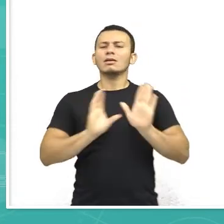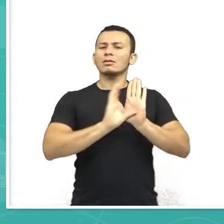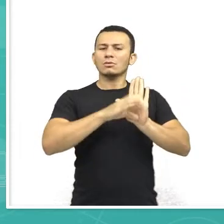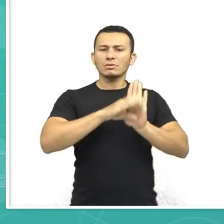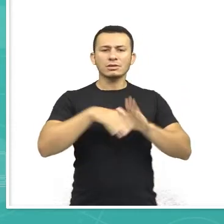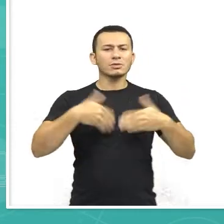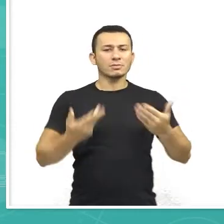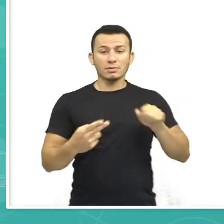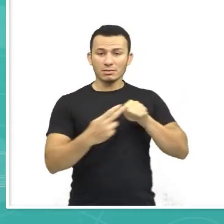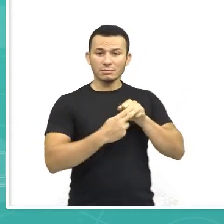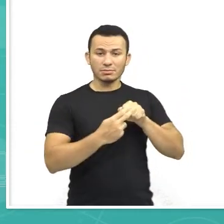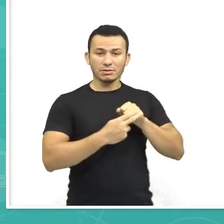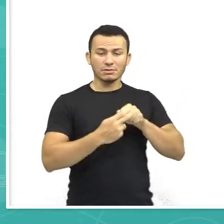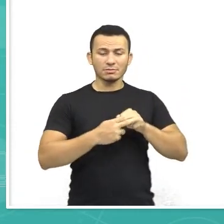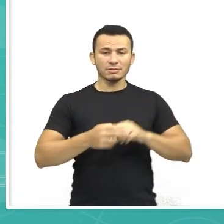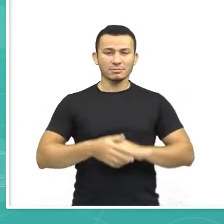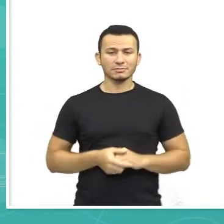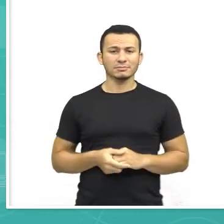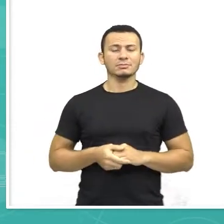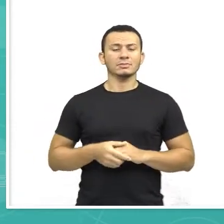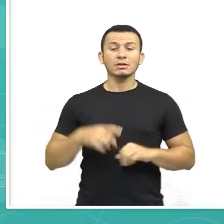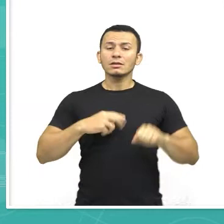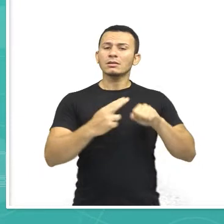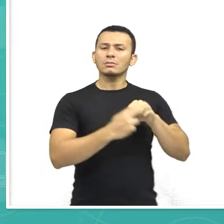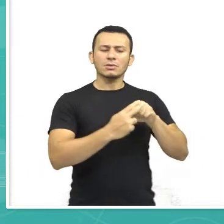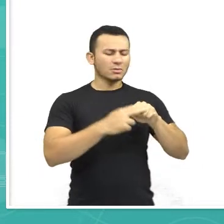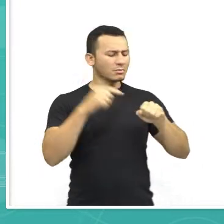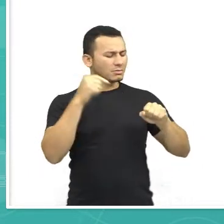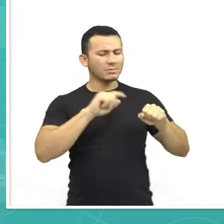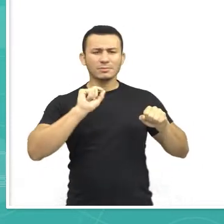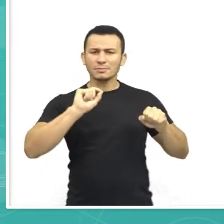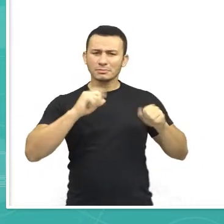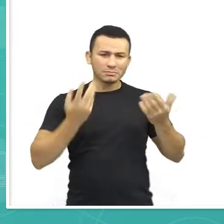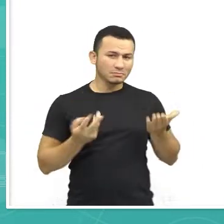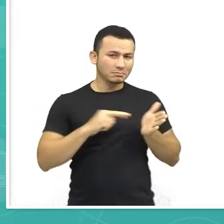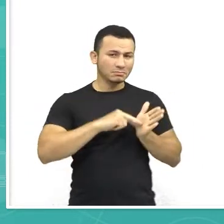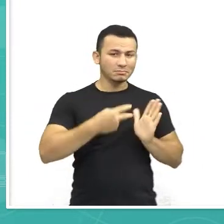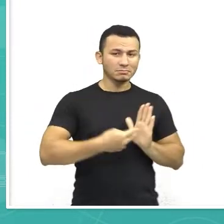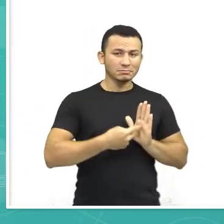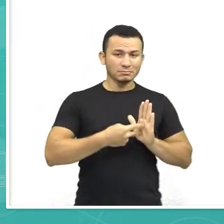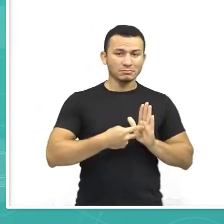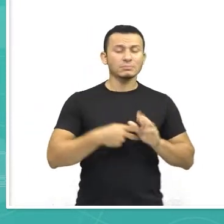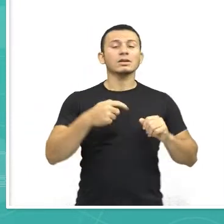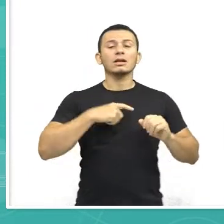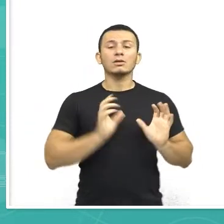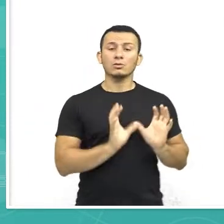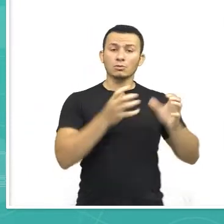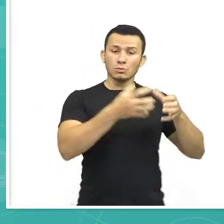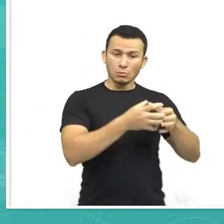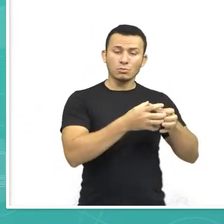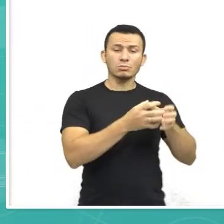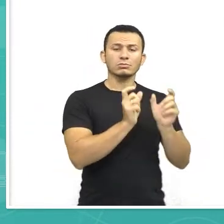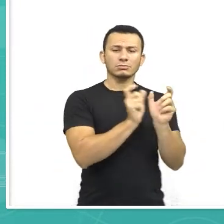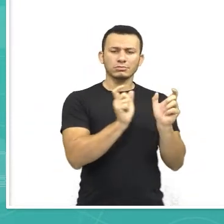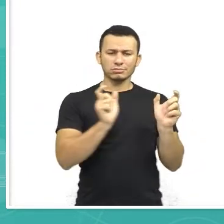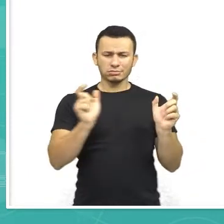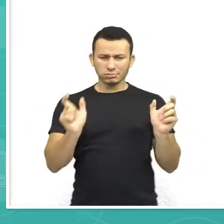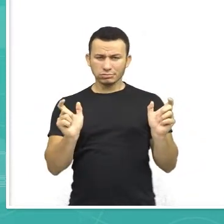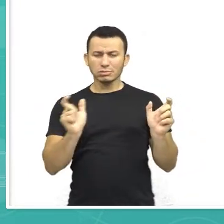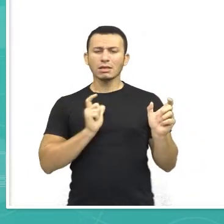Vamos conceituar o pronome? Olha só. Então temos aí o pronome. O que é um pronome? Pronome é a classe de palavra